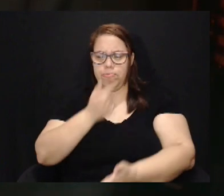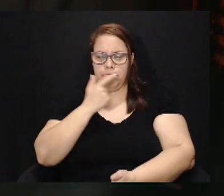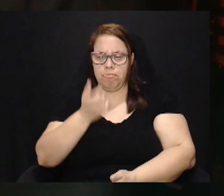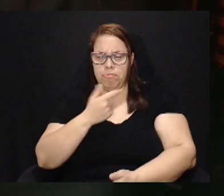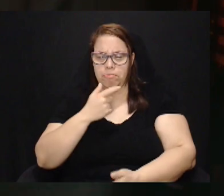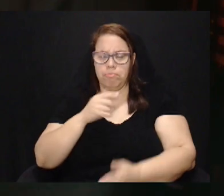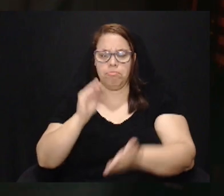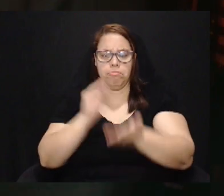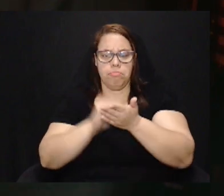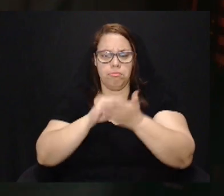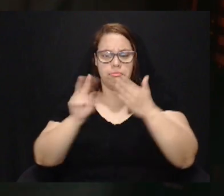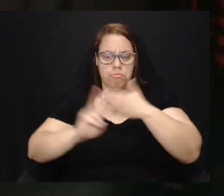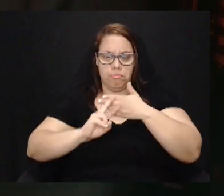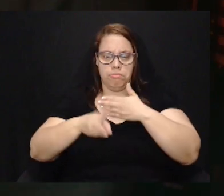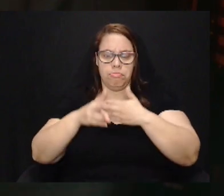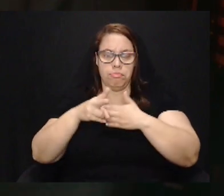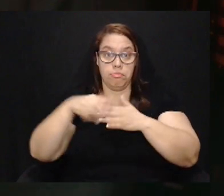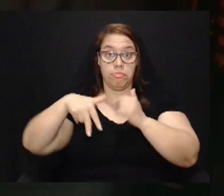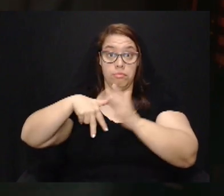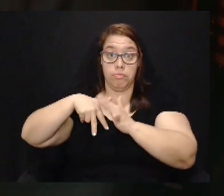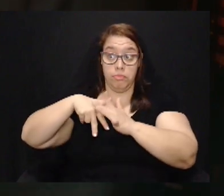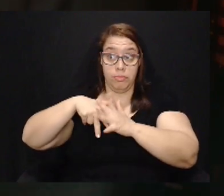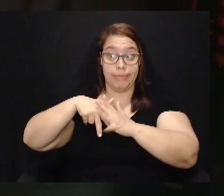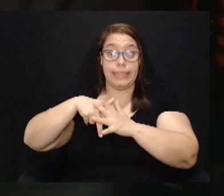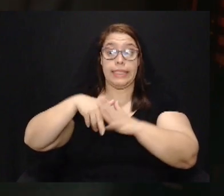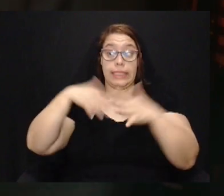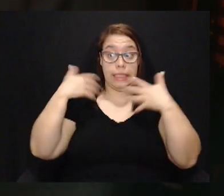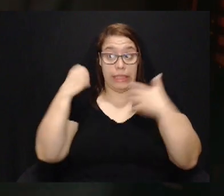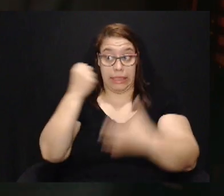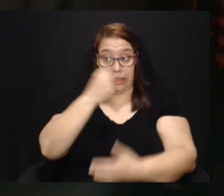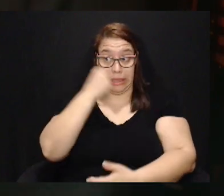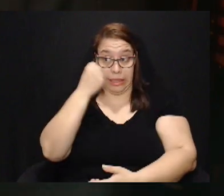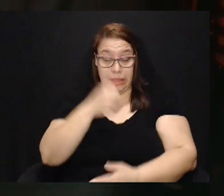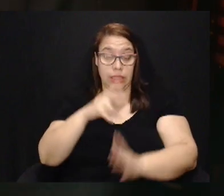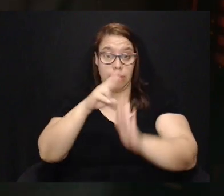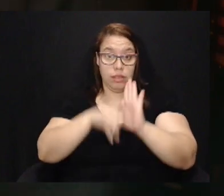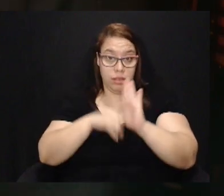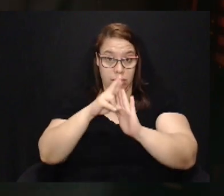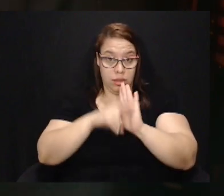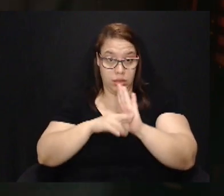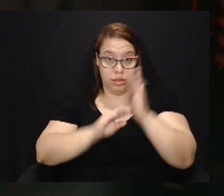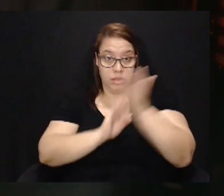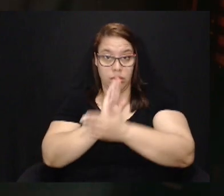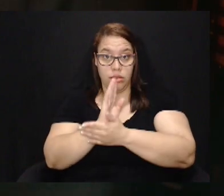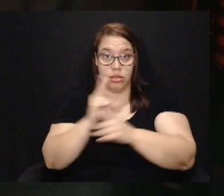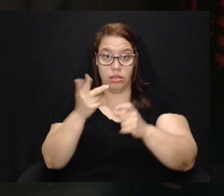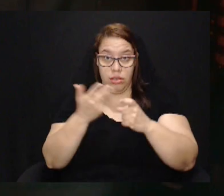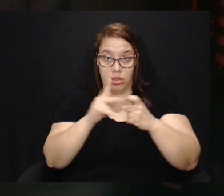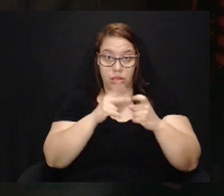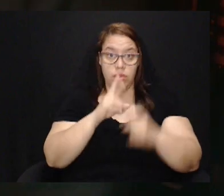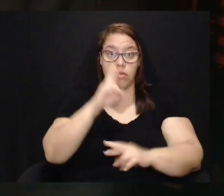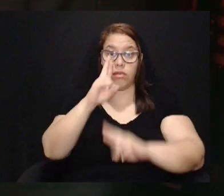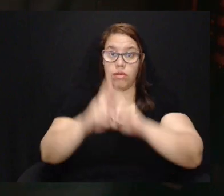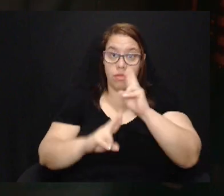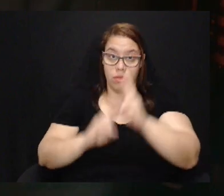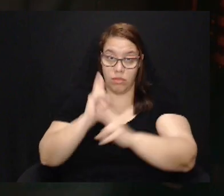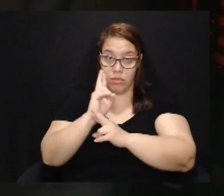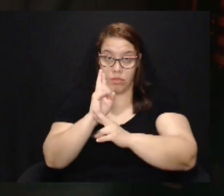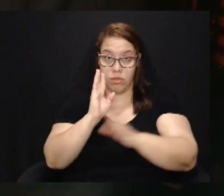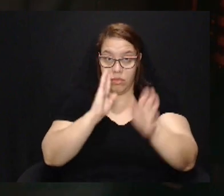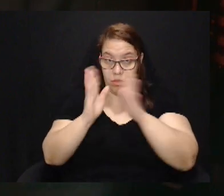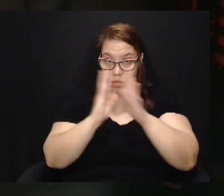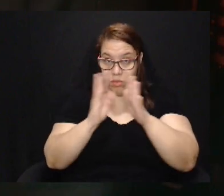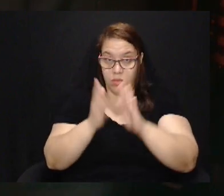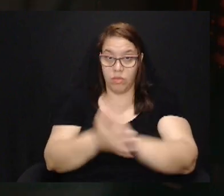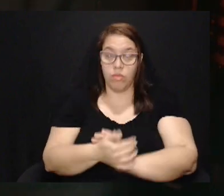especialmente de pacientes crônicos. O requerimento aprovado em plenário será encaminhado ao Executivo para a resposta no prazo regimental. Lembrando que